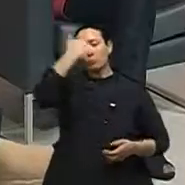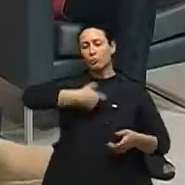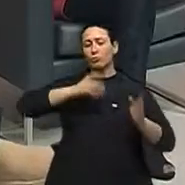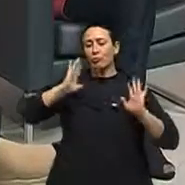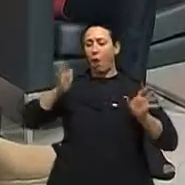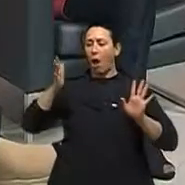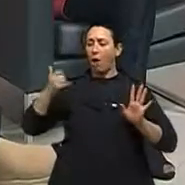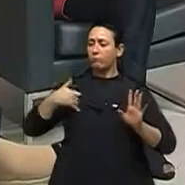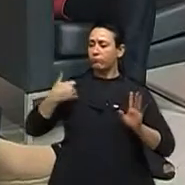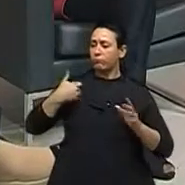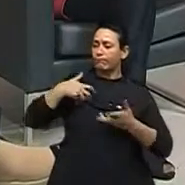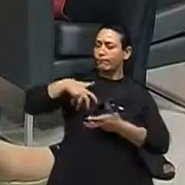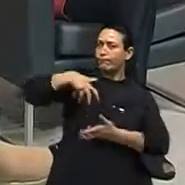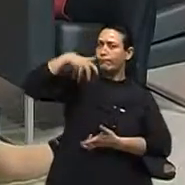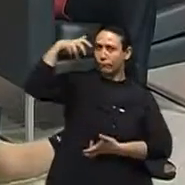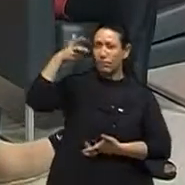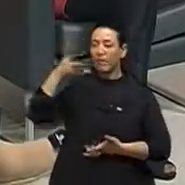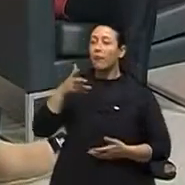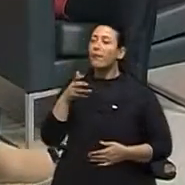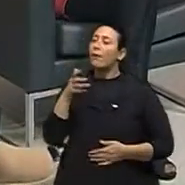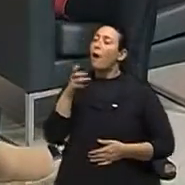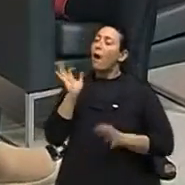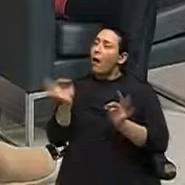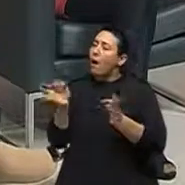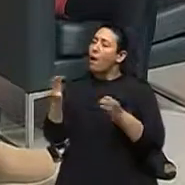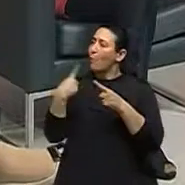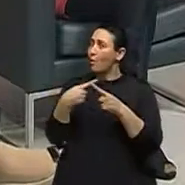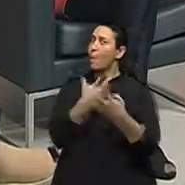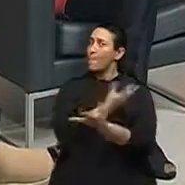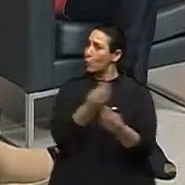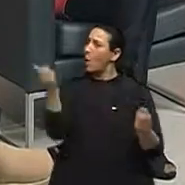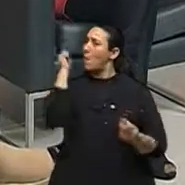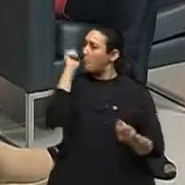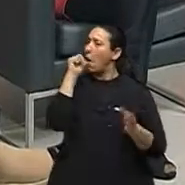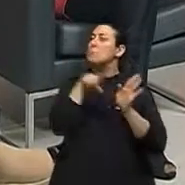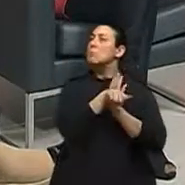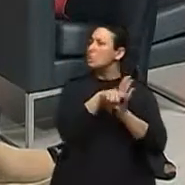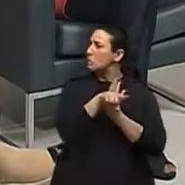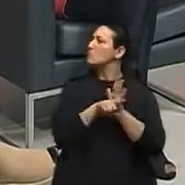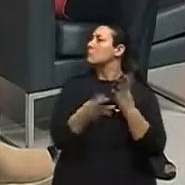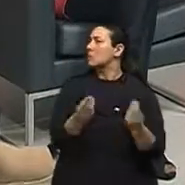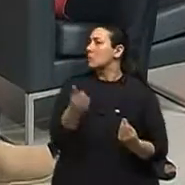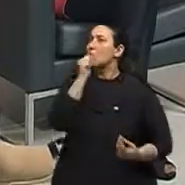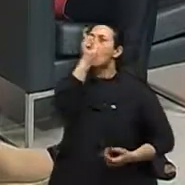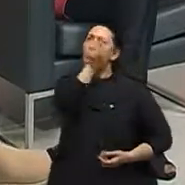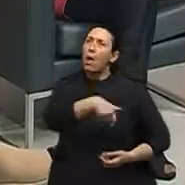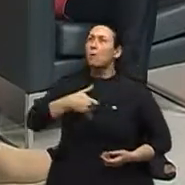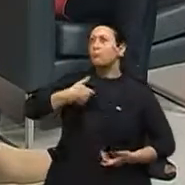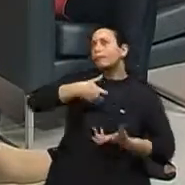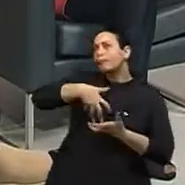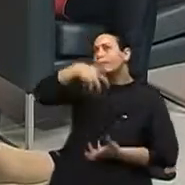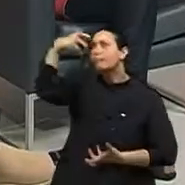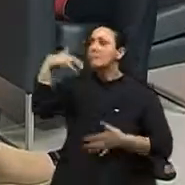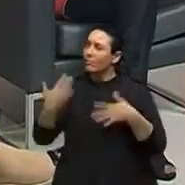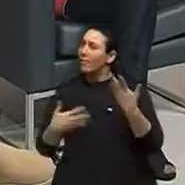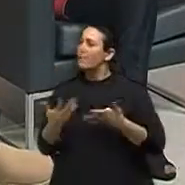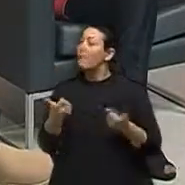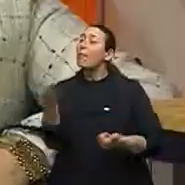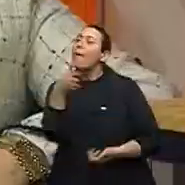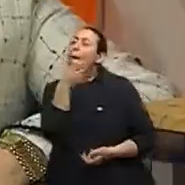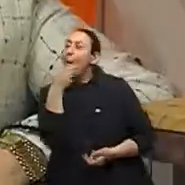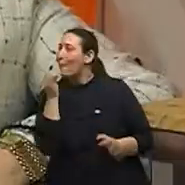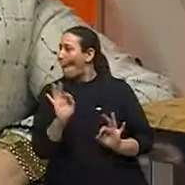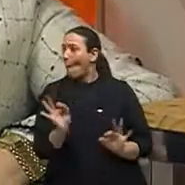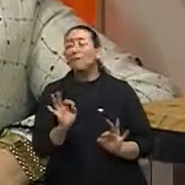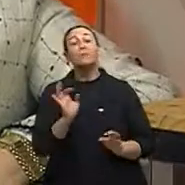até porque para nós mulheres tem muitas pesquisas pros hom não tinham pesquisas muitas pesquisas muitos estudos muita profilaxia a